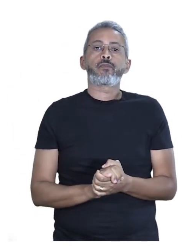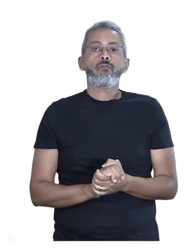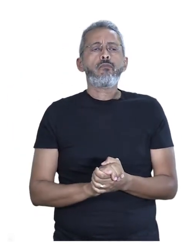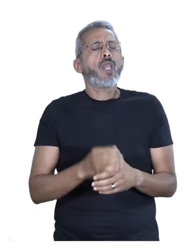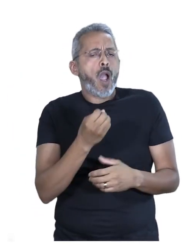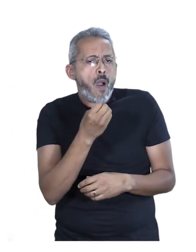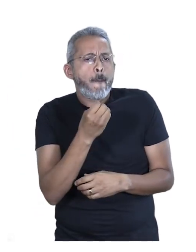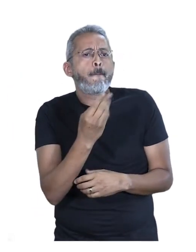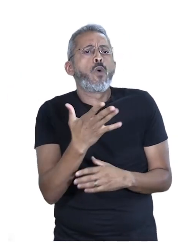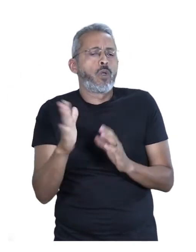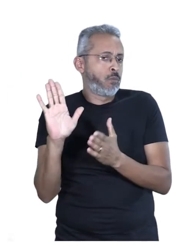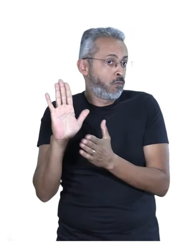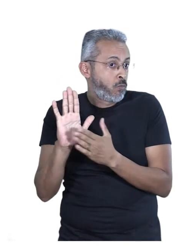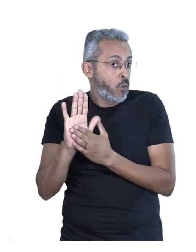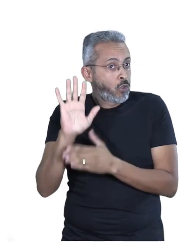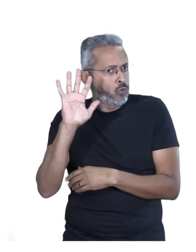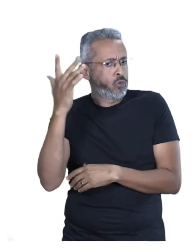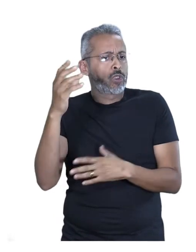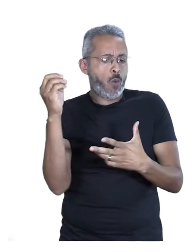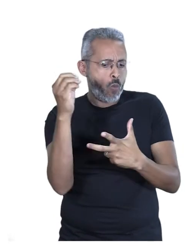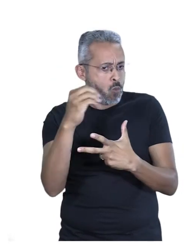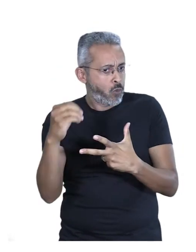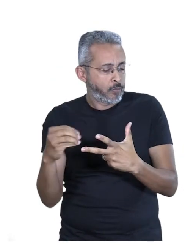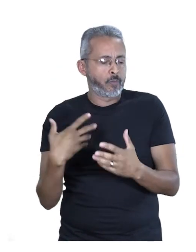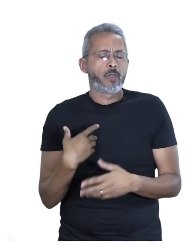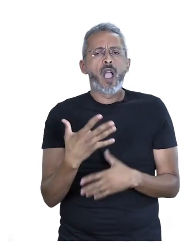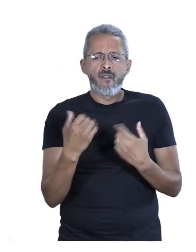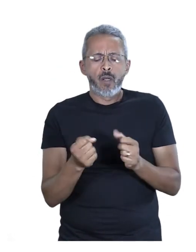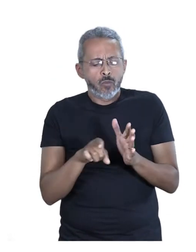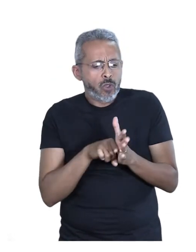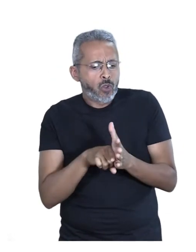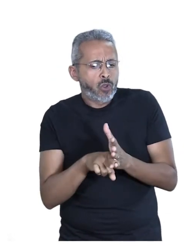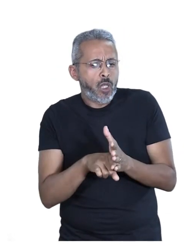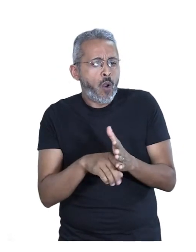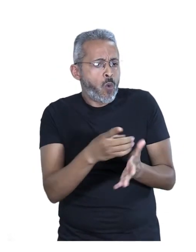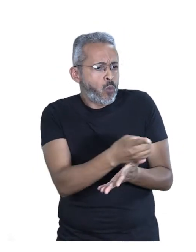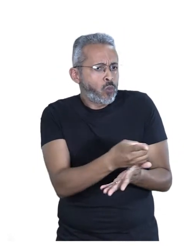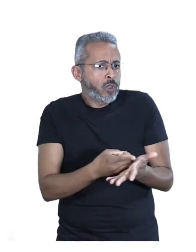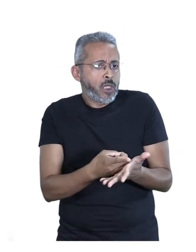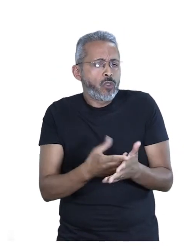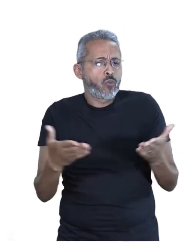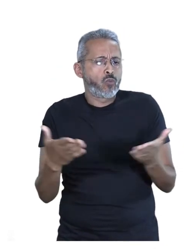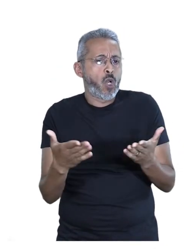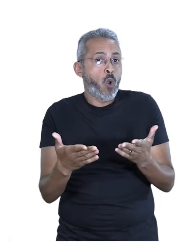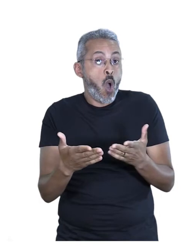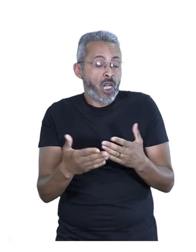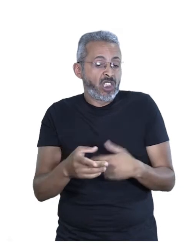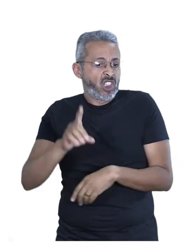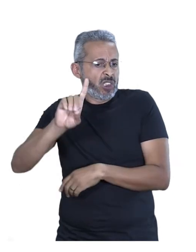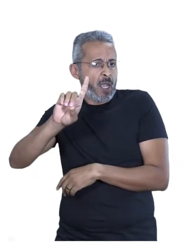de solução para o Enem. Vamos analisar um exemplo de dissertação nota 1000 na prova do Enem